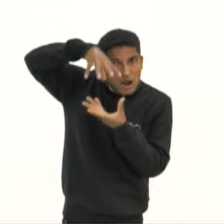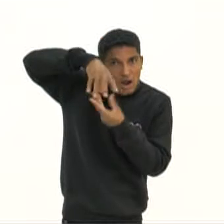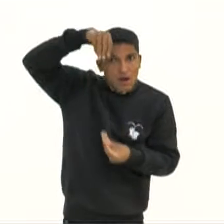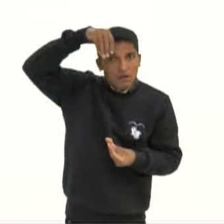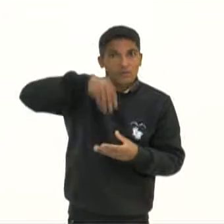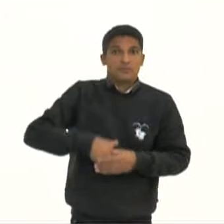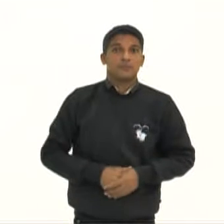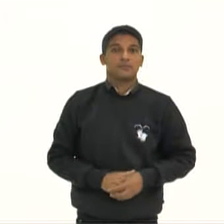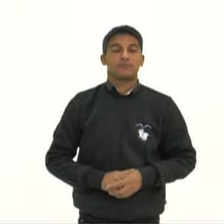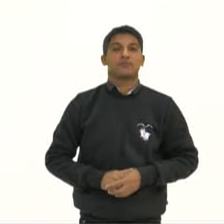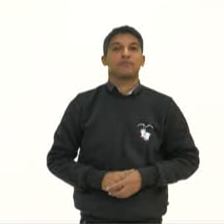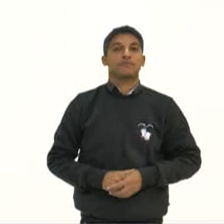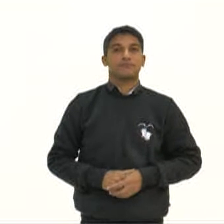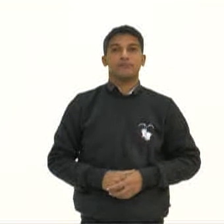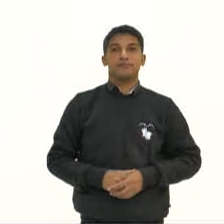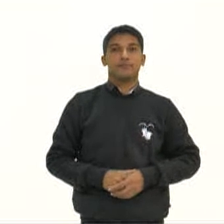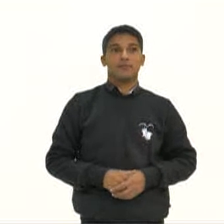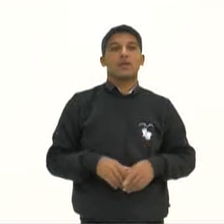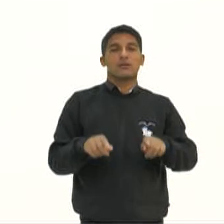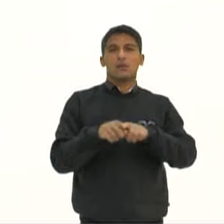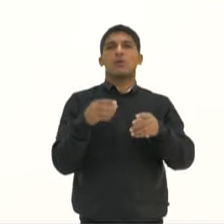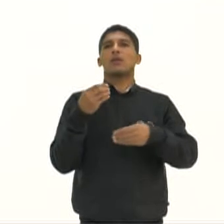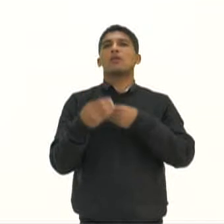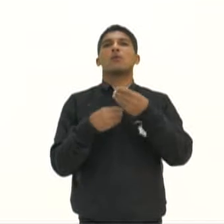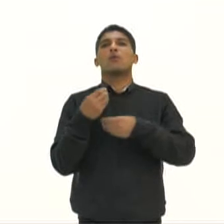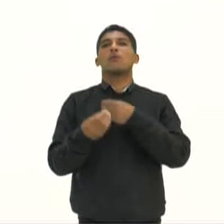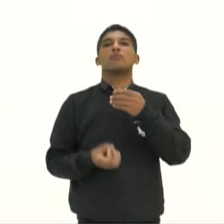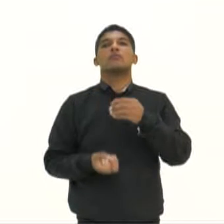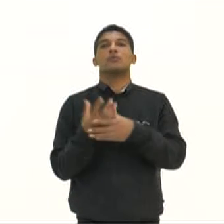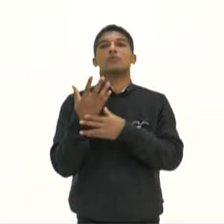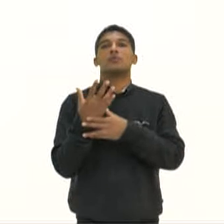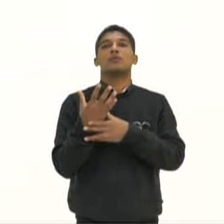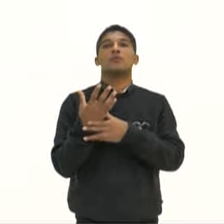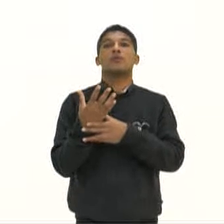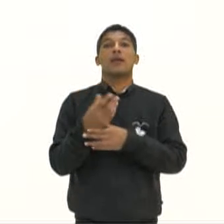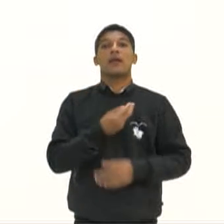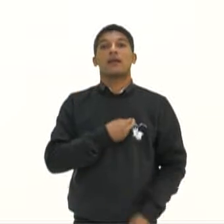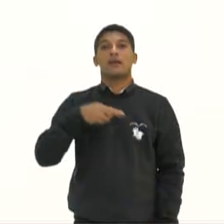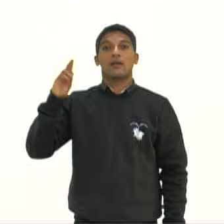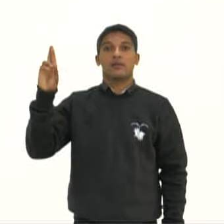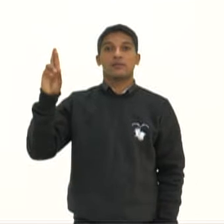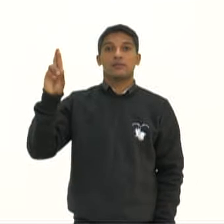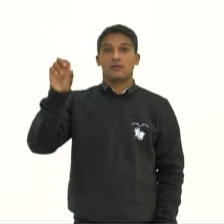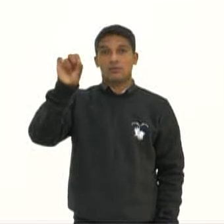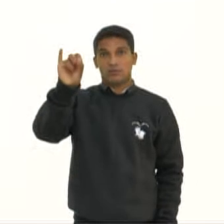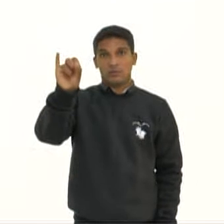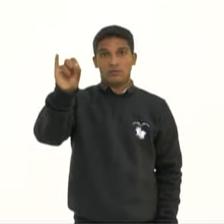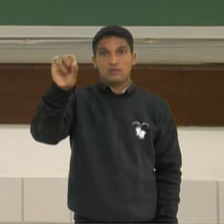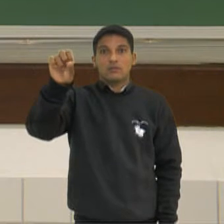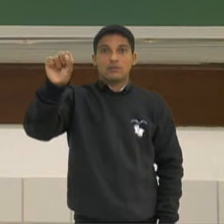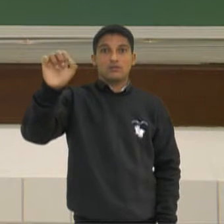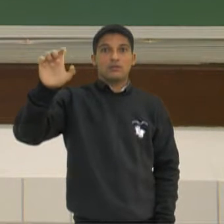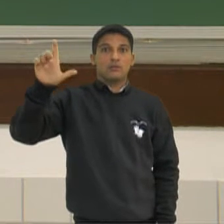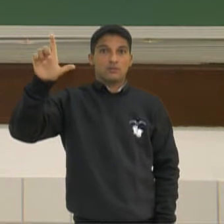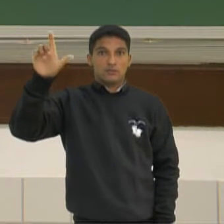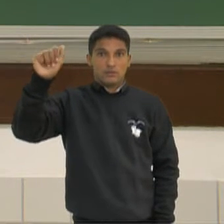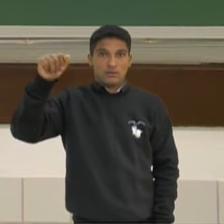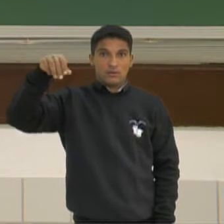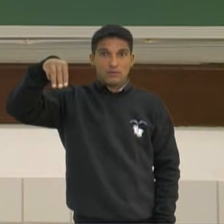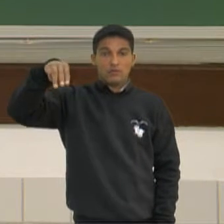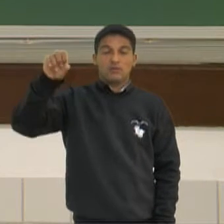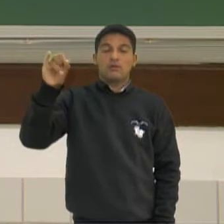surgir o islamismo. Um homem, Maomé, ele vai começar a proferir a ideia